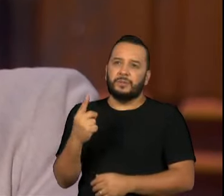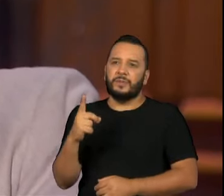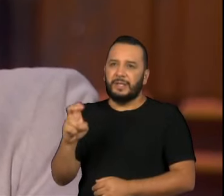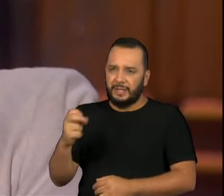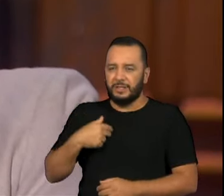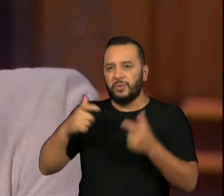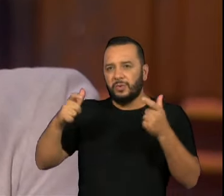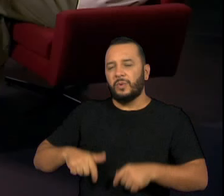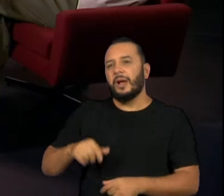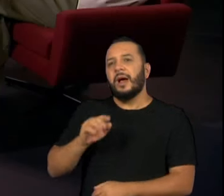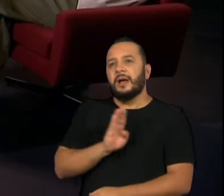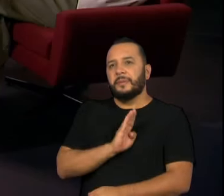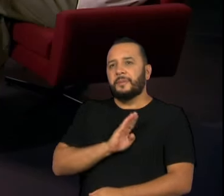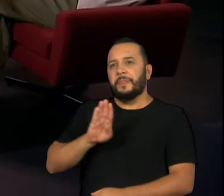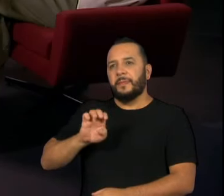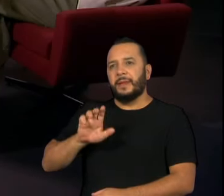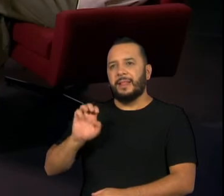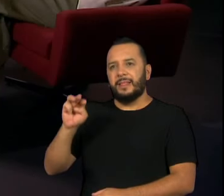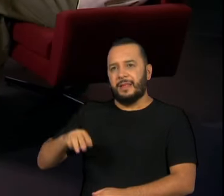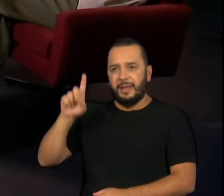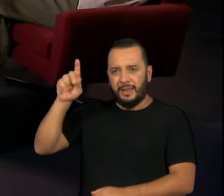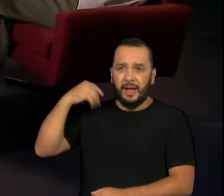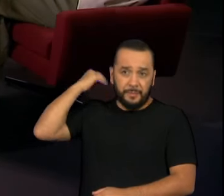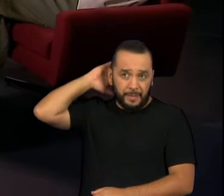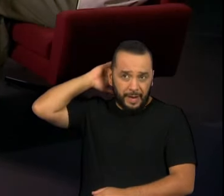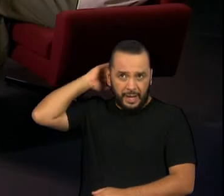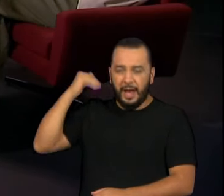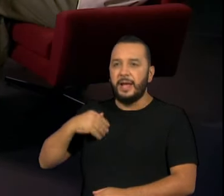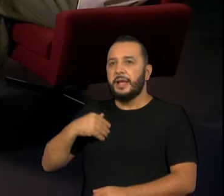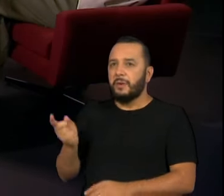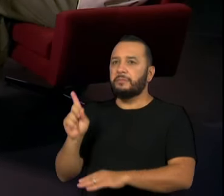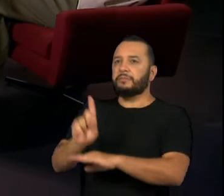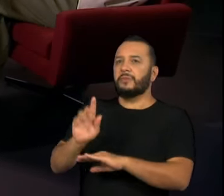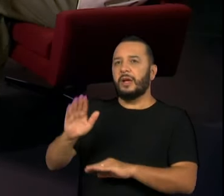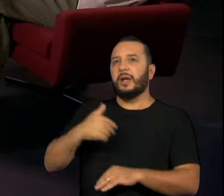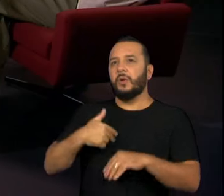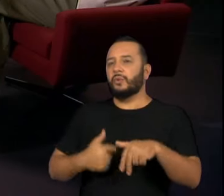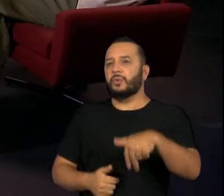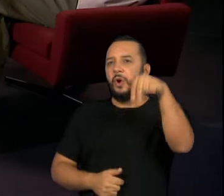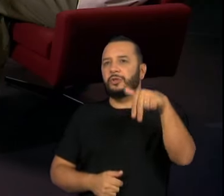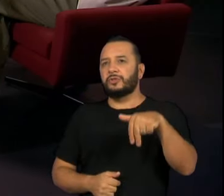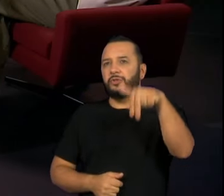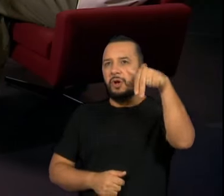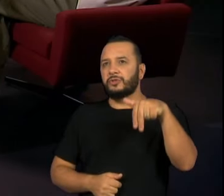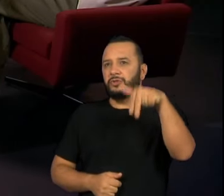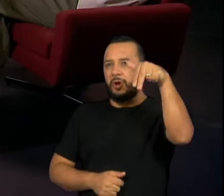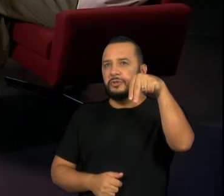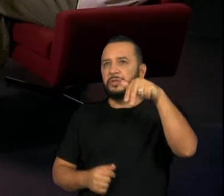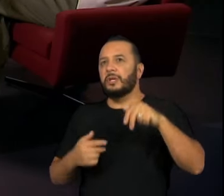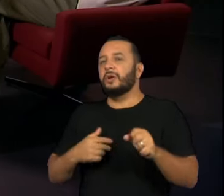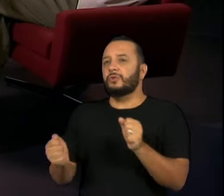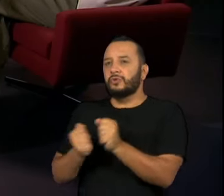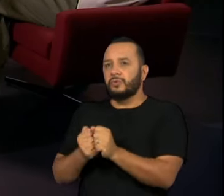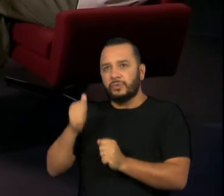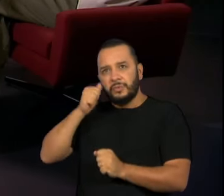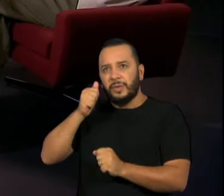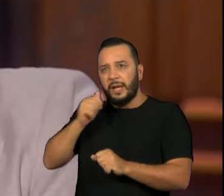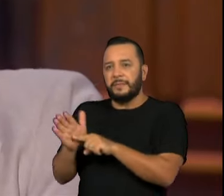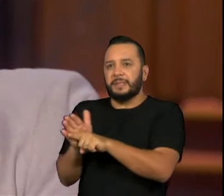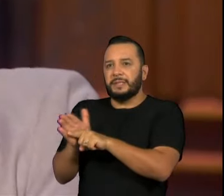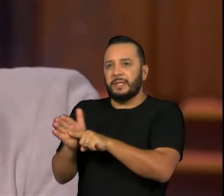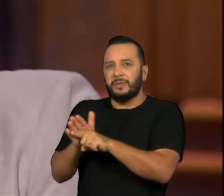na universidade de Federal do Pará e eu tava lá me achando não porque o norte norte norte e eu tava dividindo a mesa com uma pesquisadora de lá de